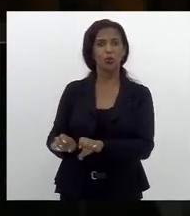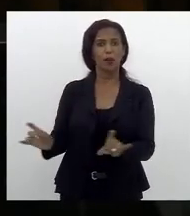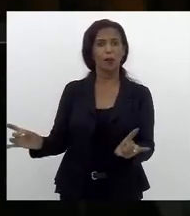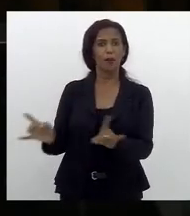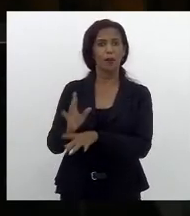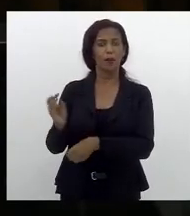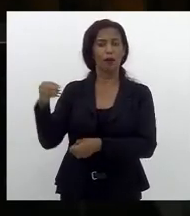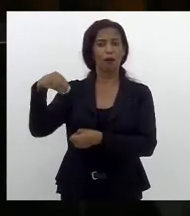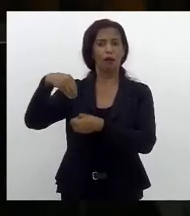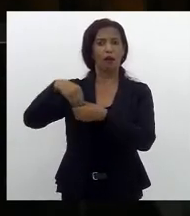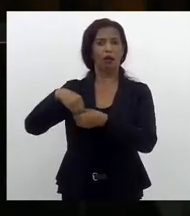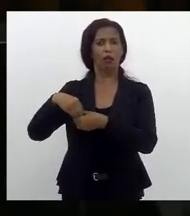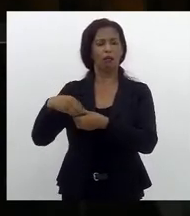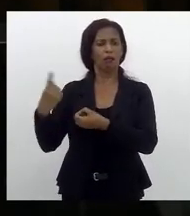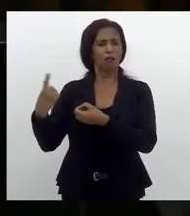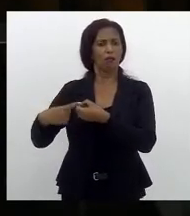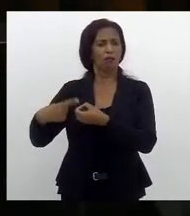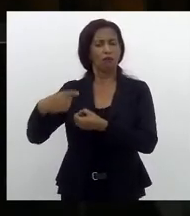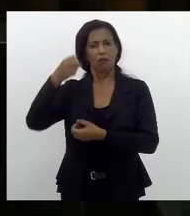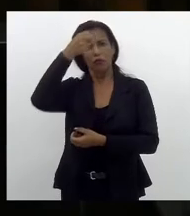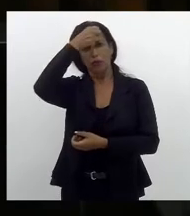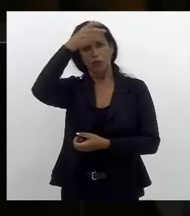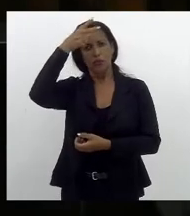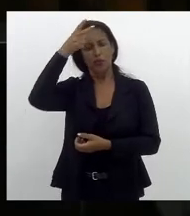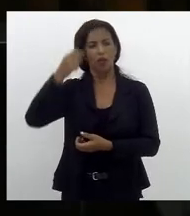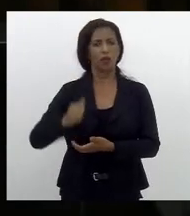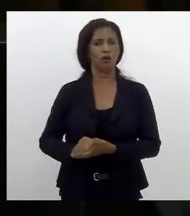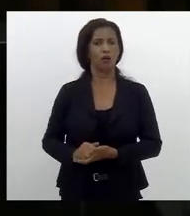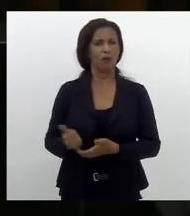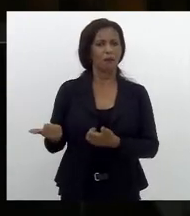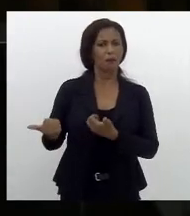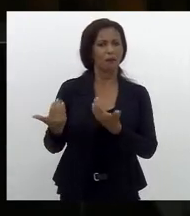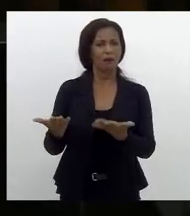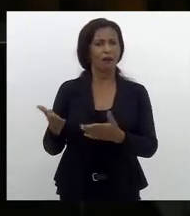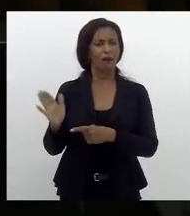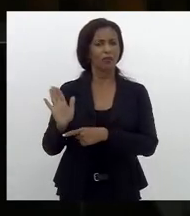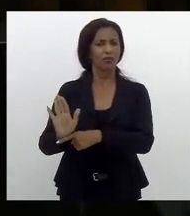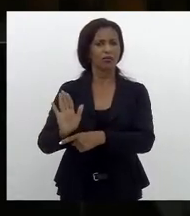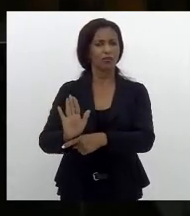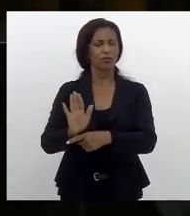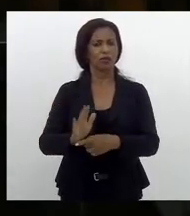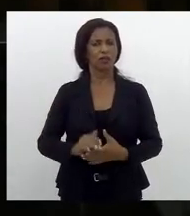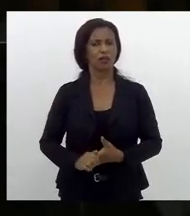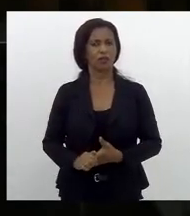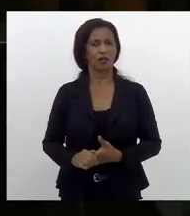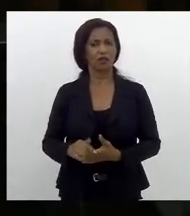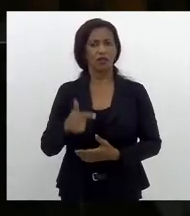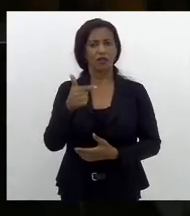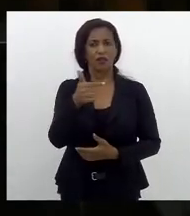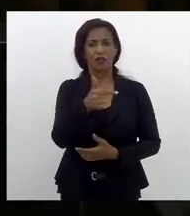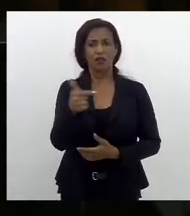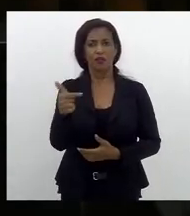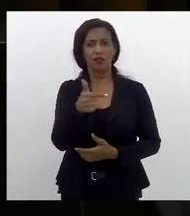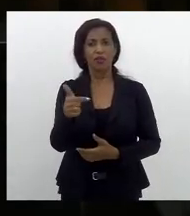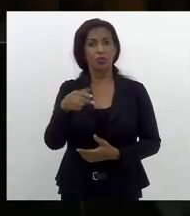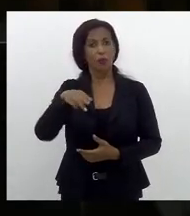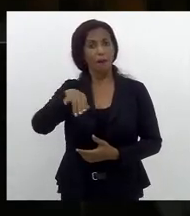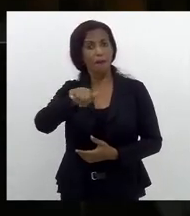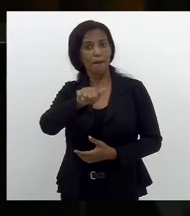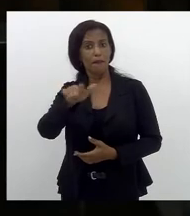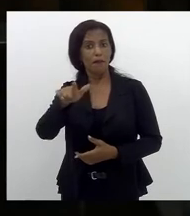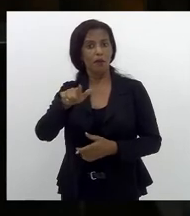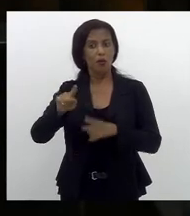dentro do município do Rio de Janeiro para poder atender os seus 22 mil